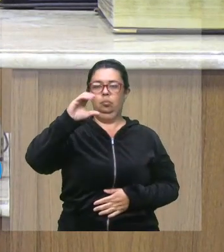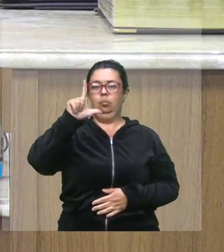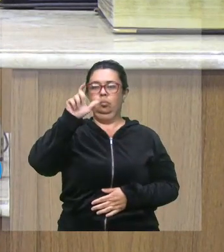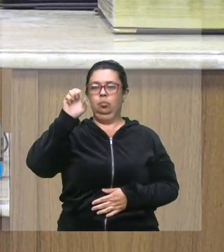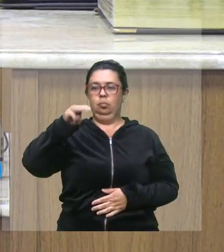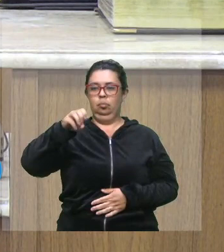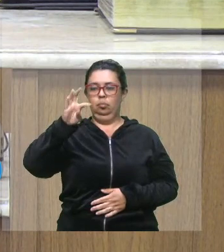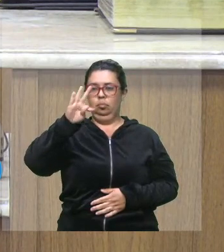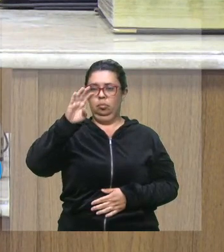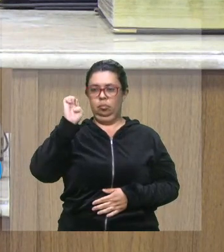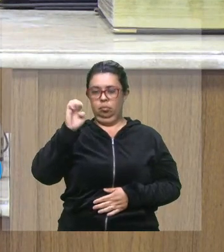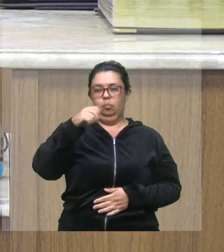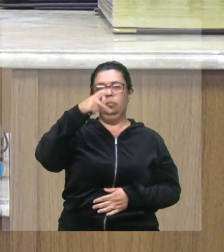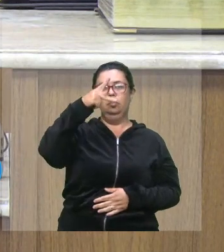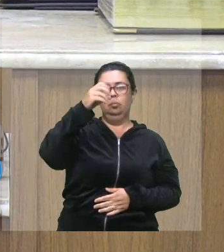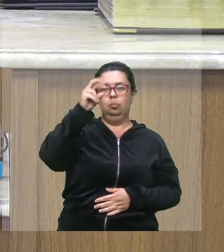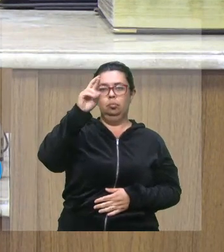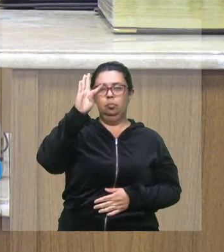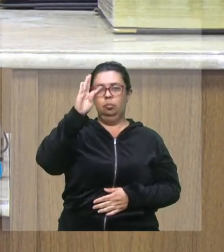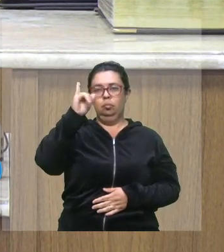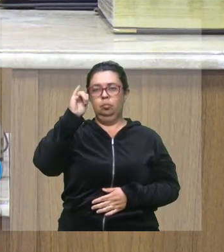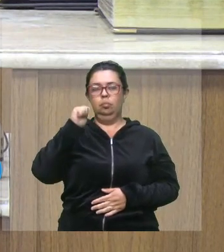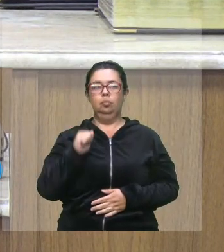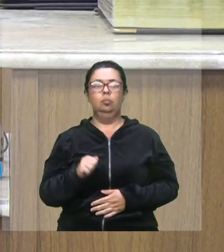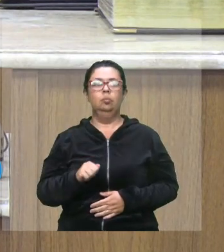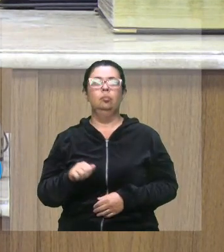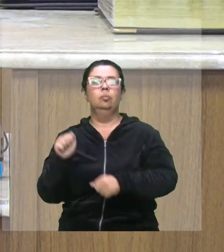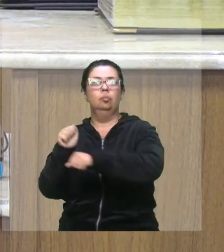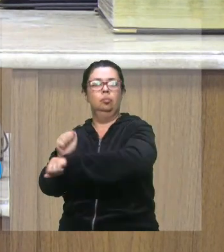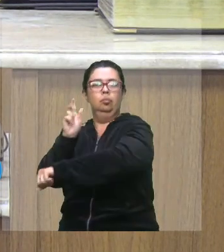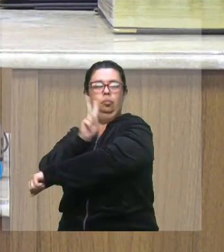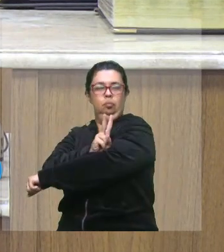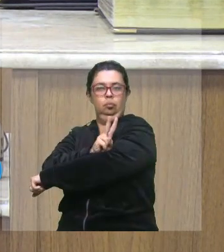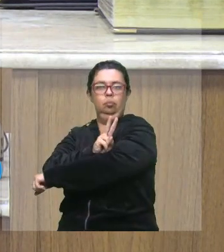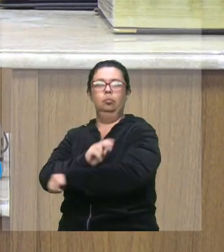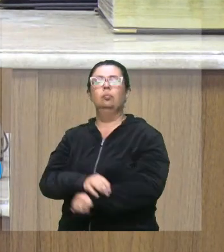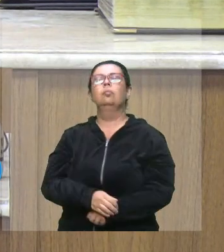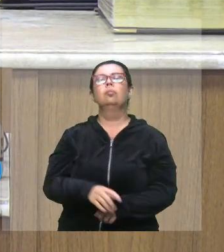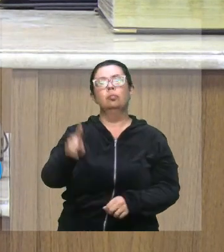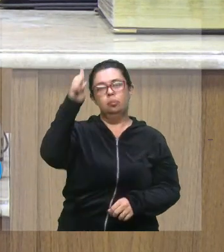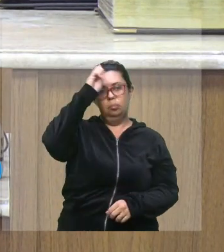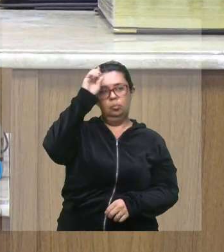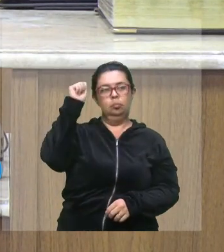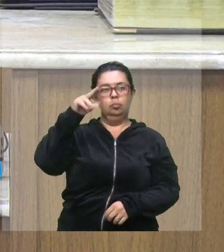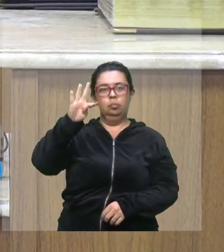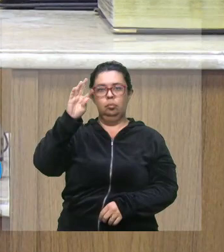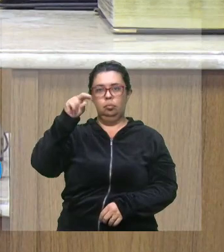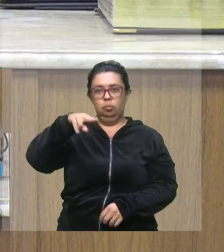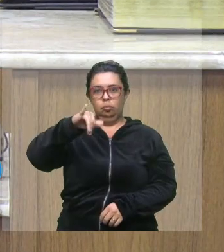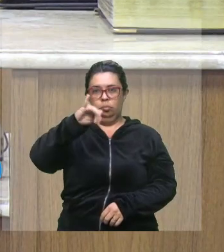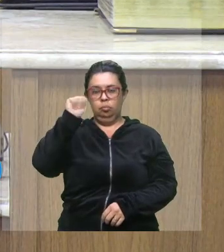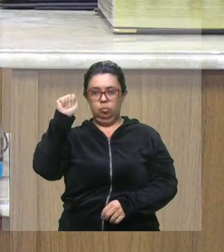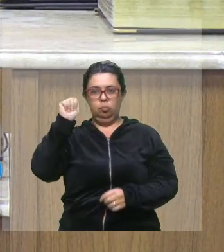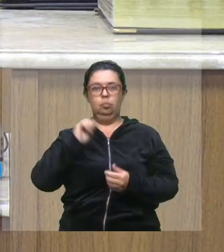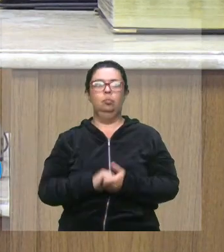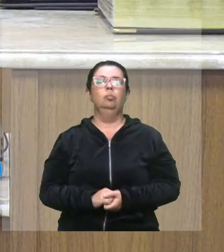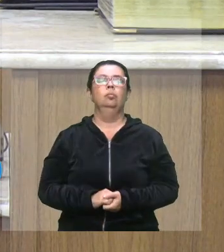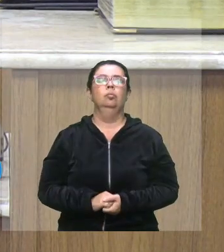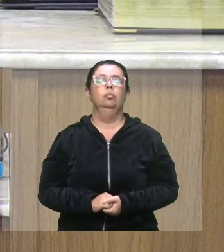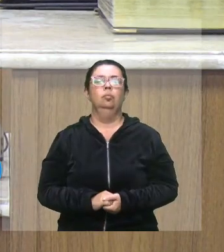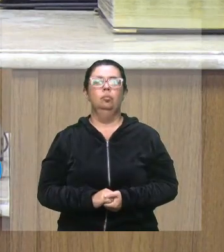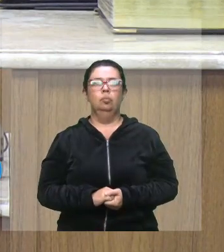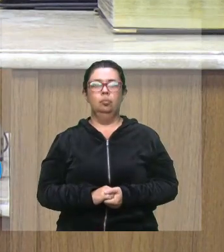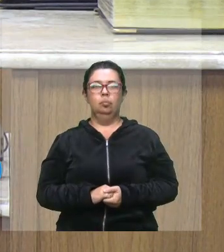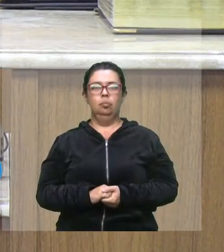A rotatória é localizada no final da Avenida Dom Antônio, que dá acesso ao residencial Esmeralda Parque, em nosso